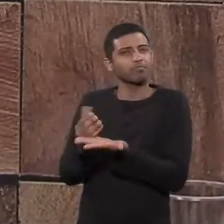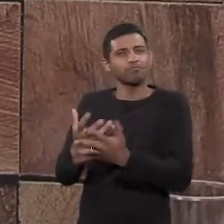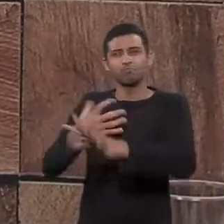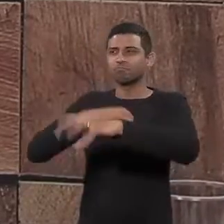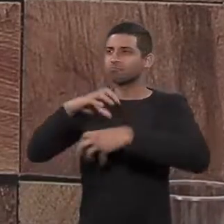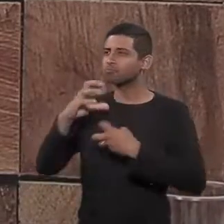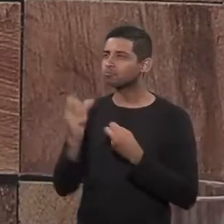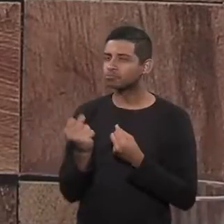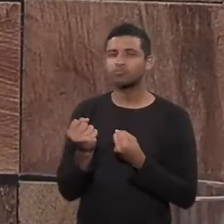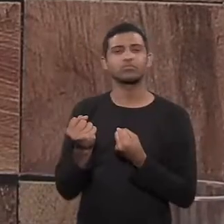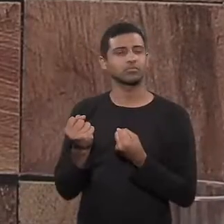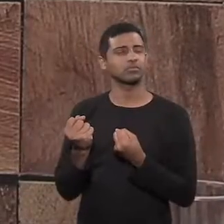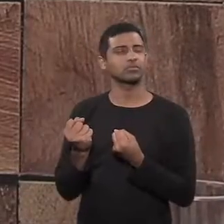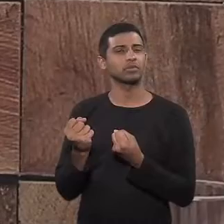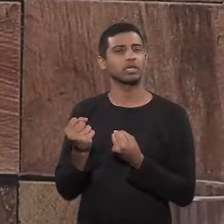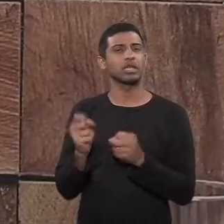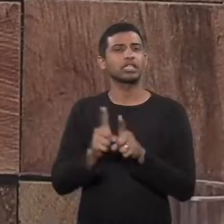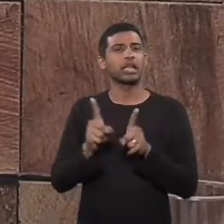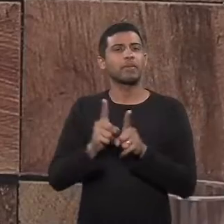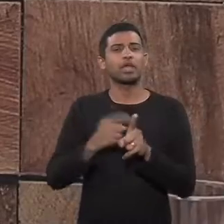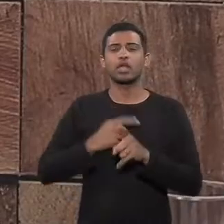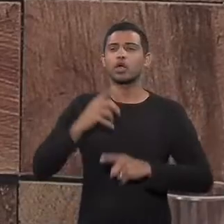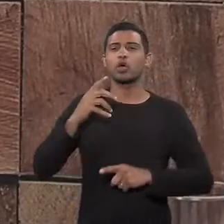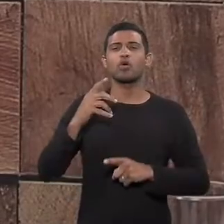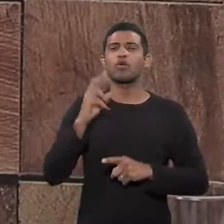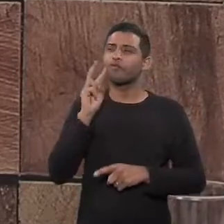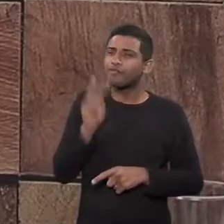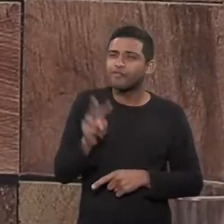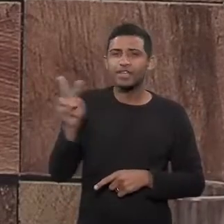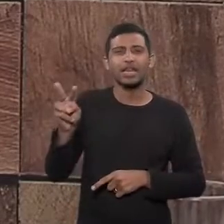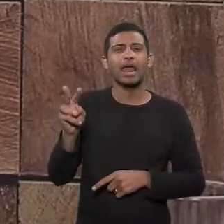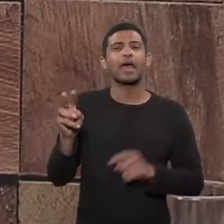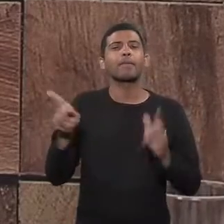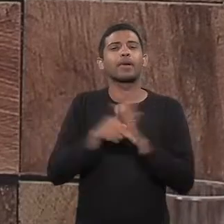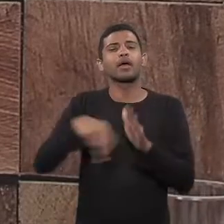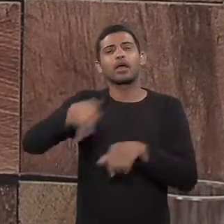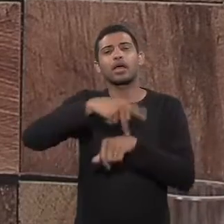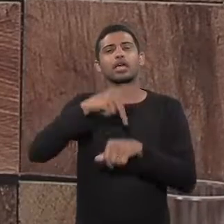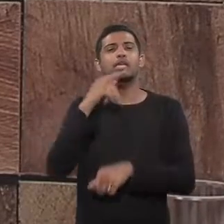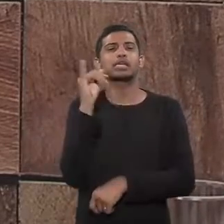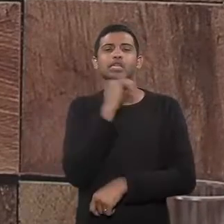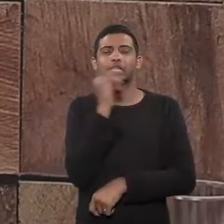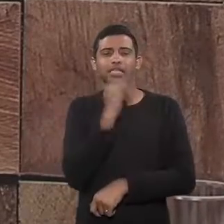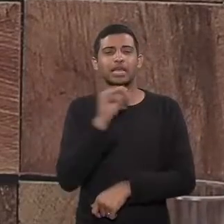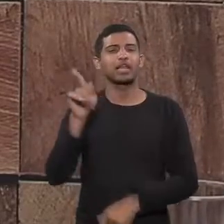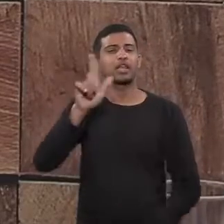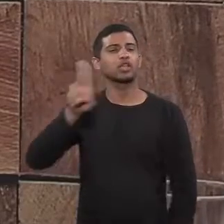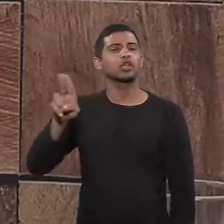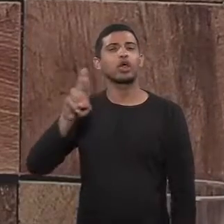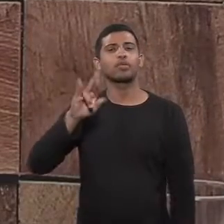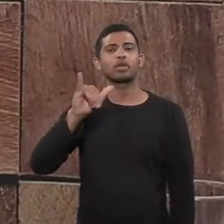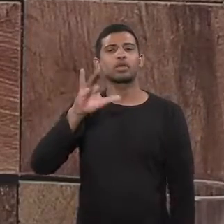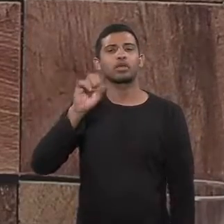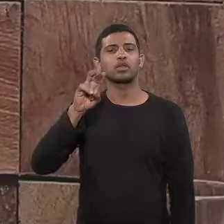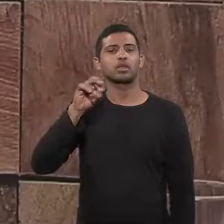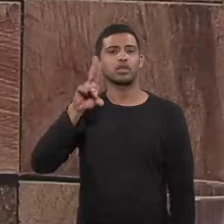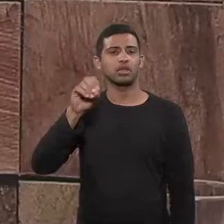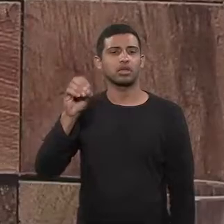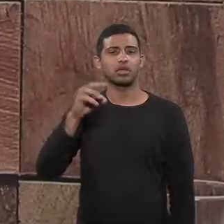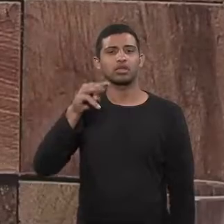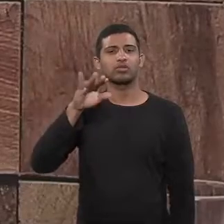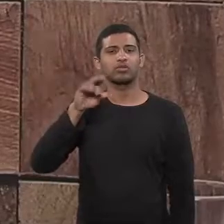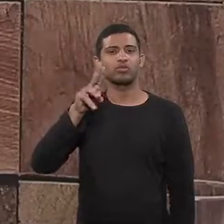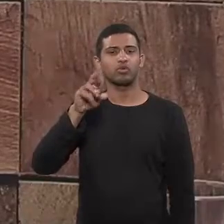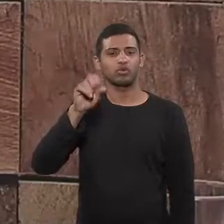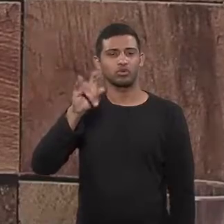grande inspiração para mim. Também, quando eu assisti a Masterclass em Ravenna, na Itália, com o maestro Muti,